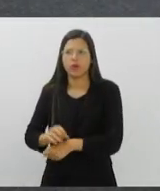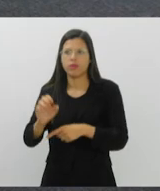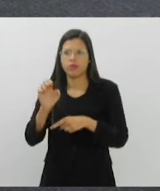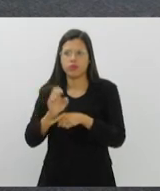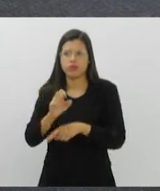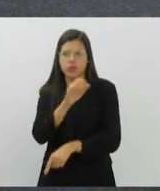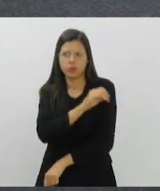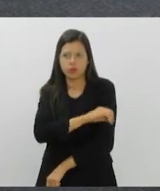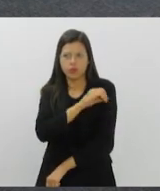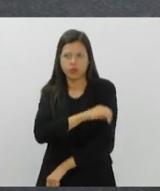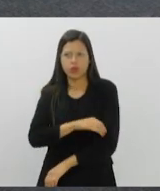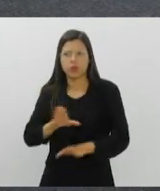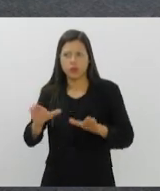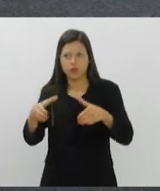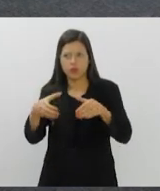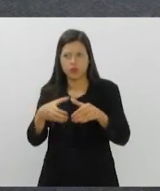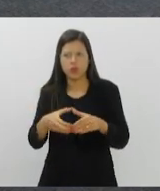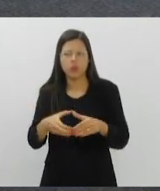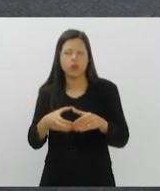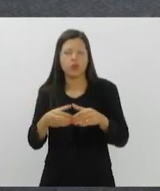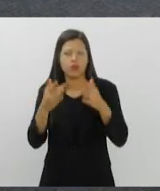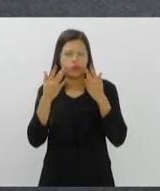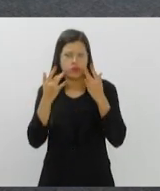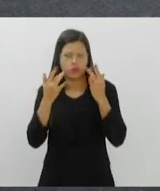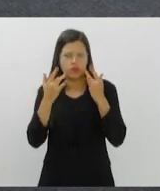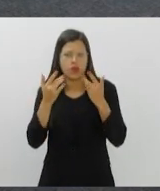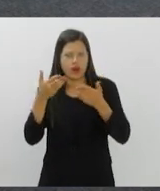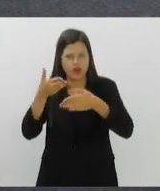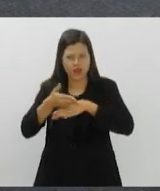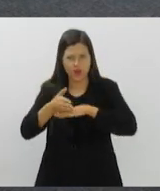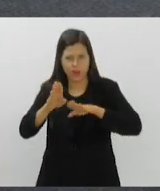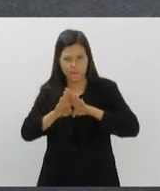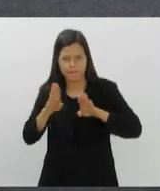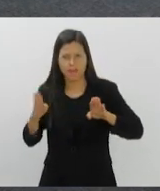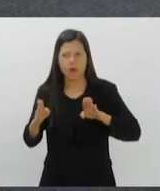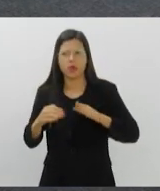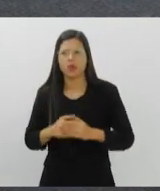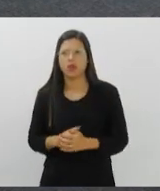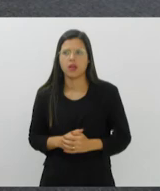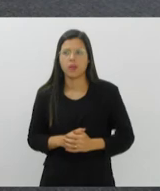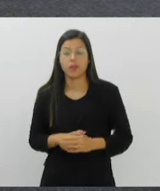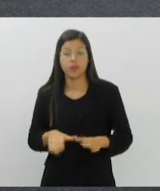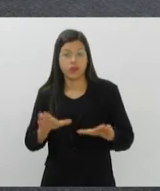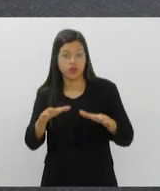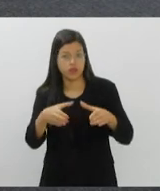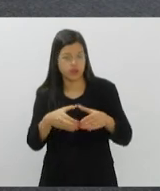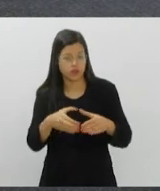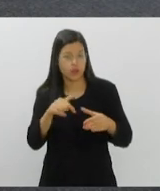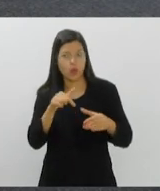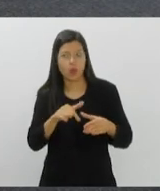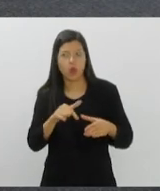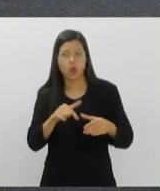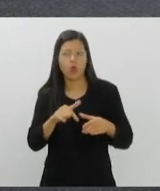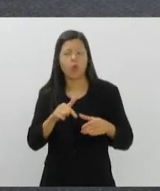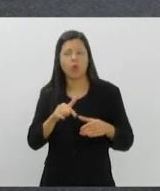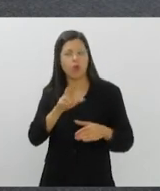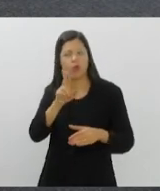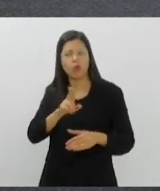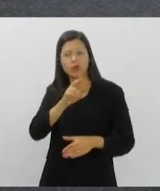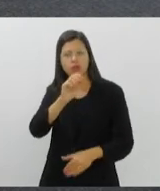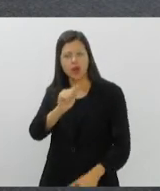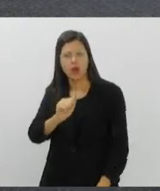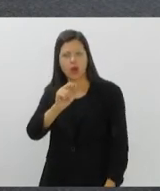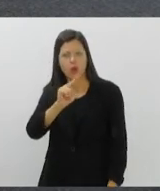Rio de Janeiro, o grupo teatral Entrou por uma Porta, o GPUP. E esse grupo foi inspirado em Augusto Boal, que